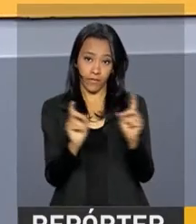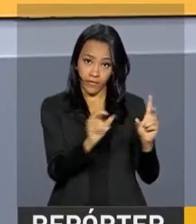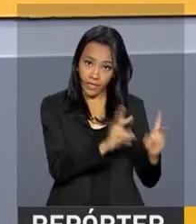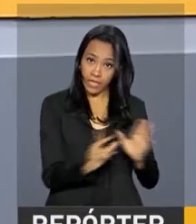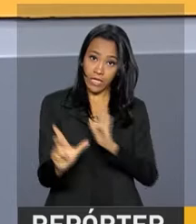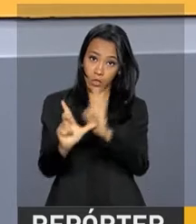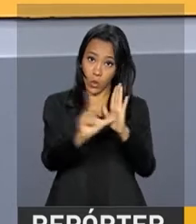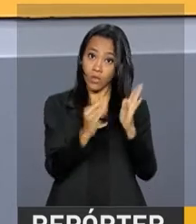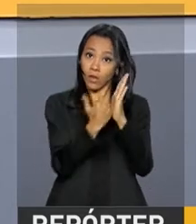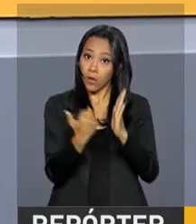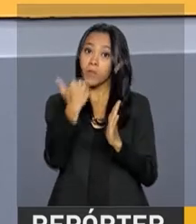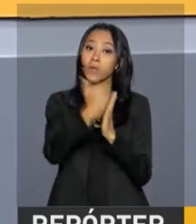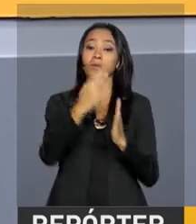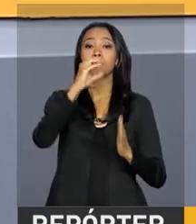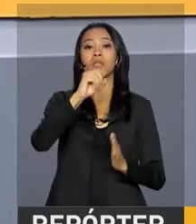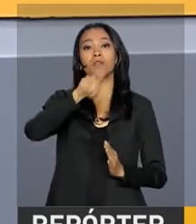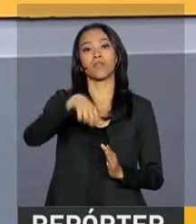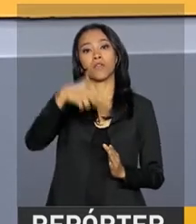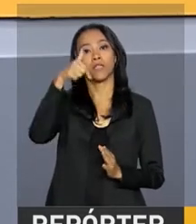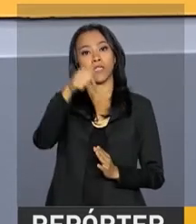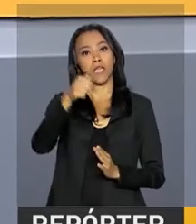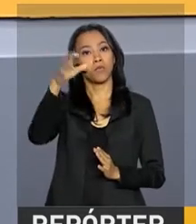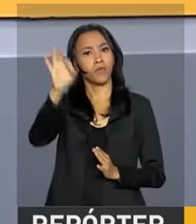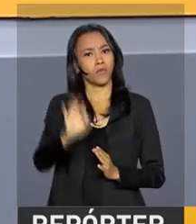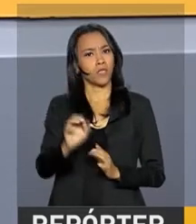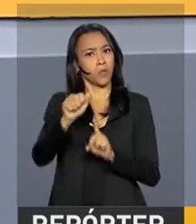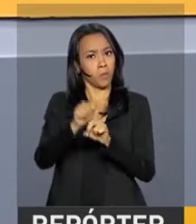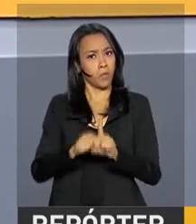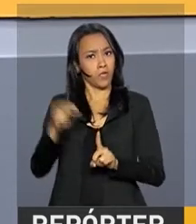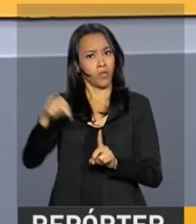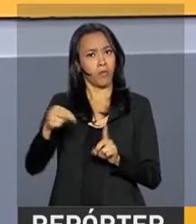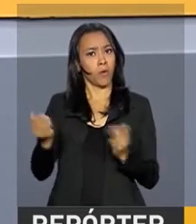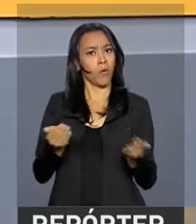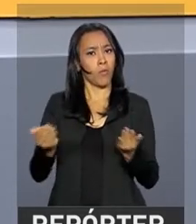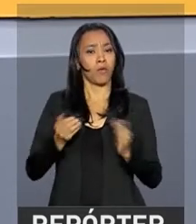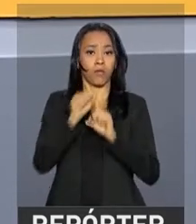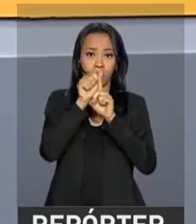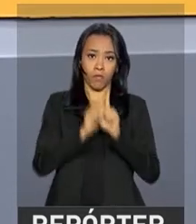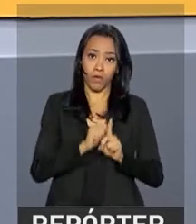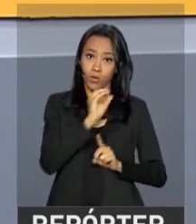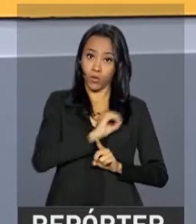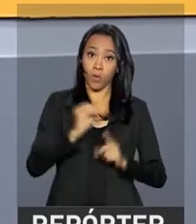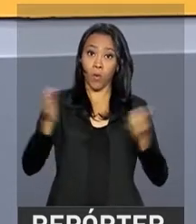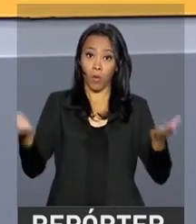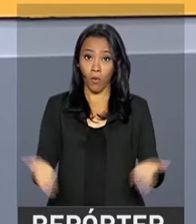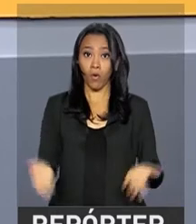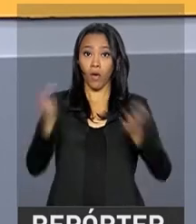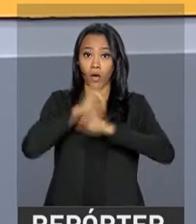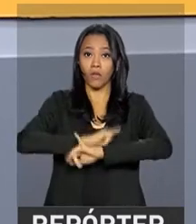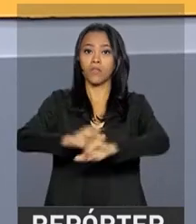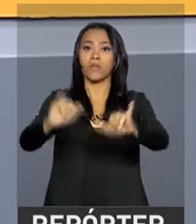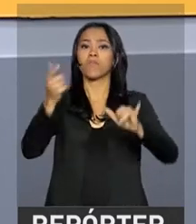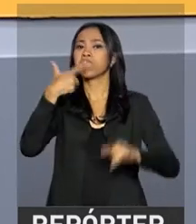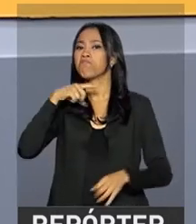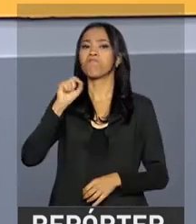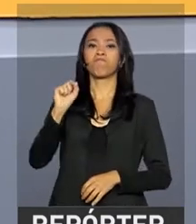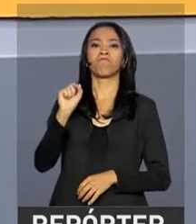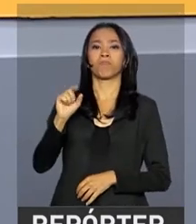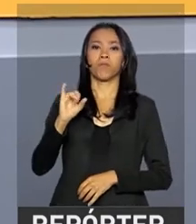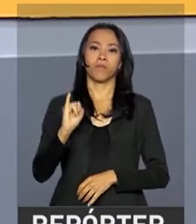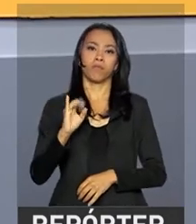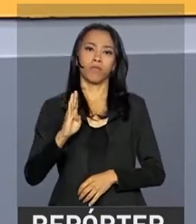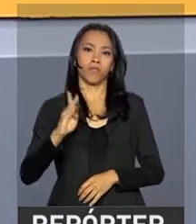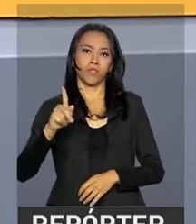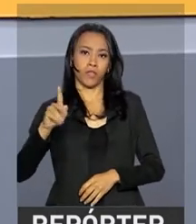0,7 por cento em novembro na comparação com outubro informou hoje o ibge o aumento das vendas foi observado em quase